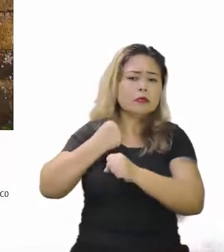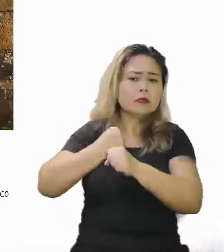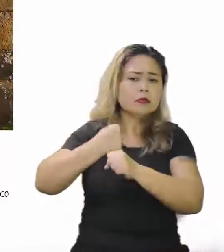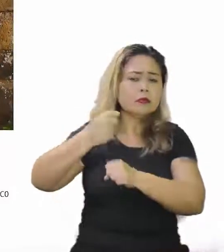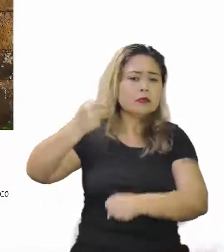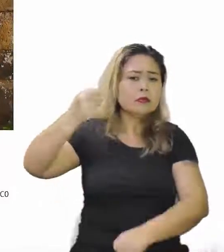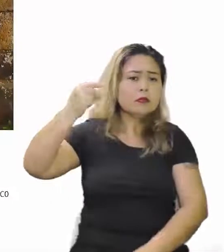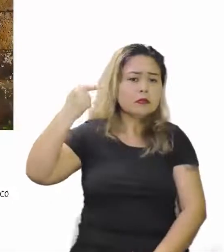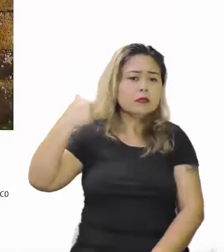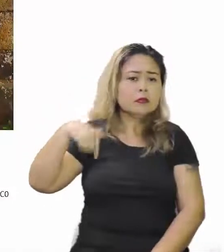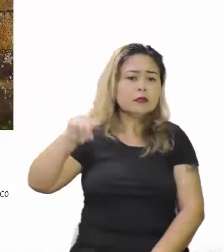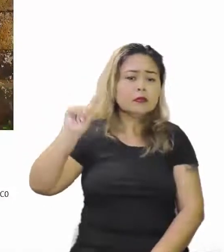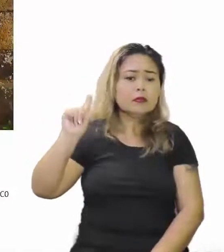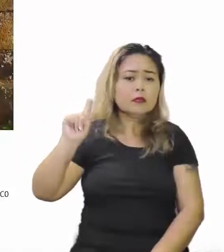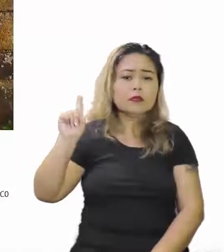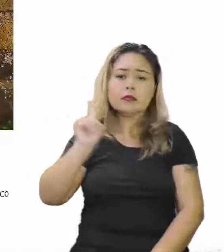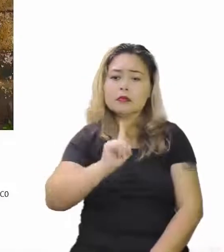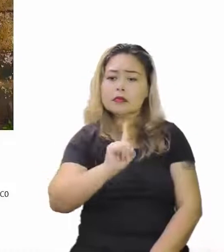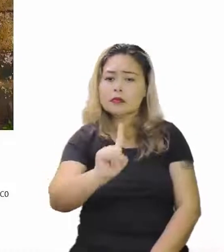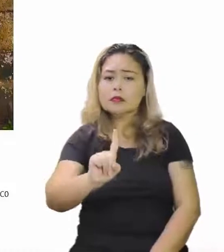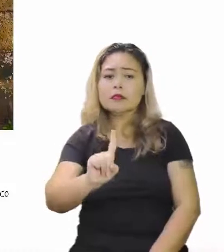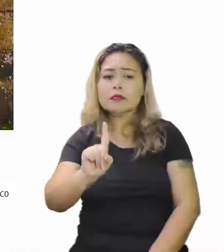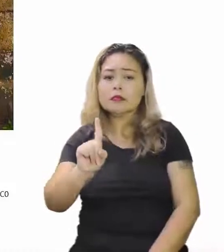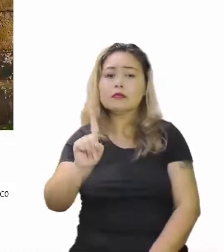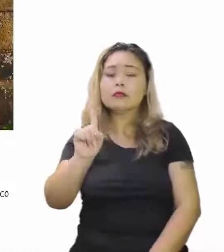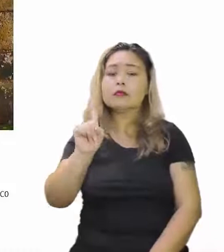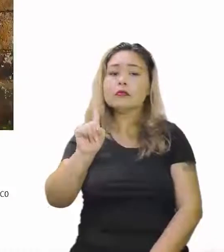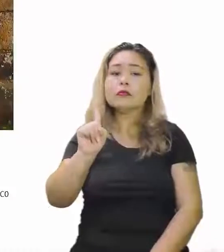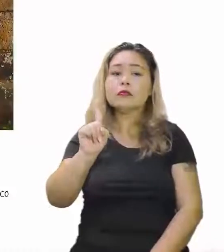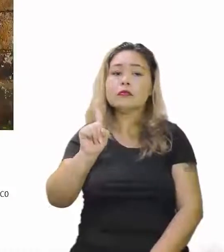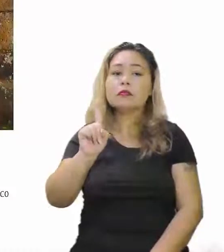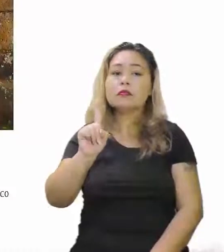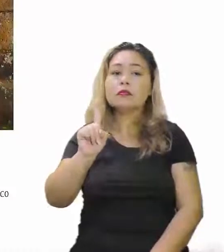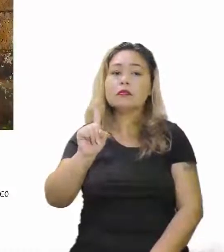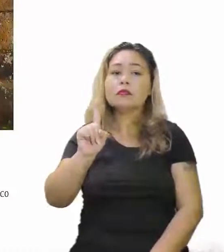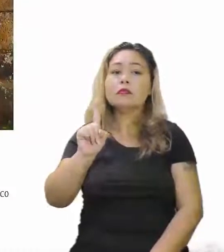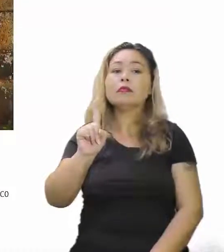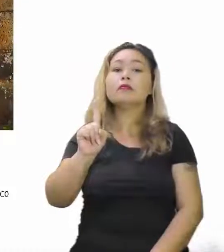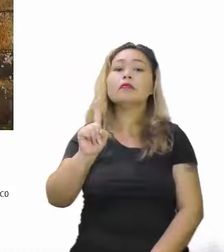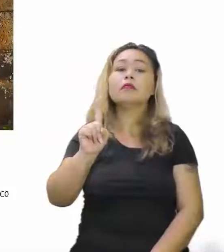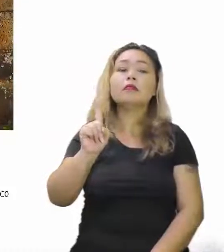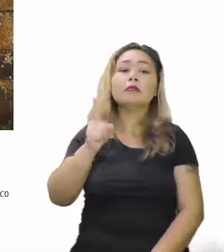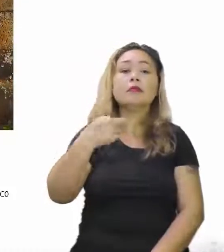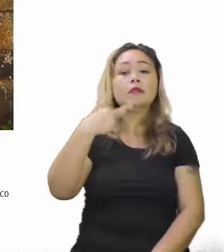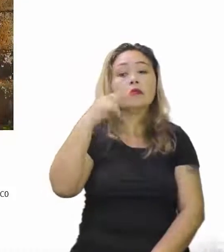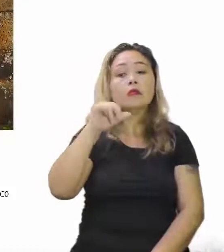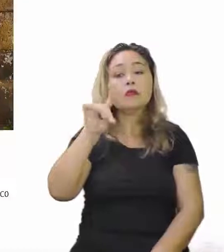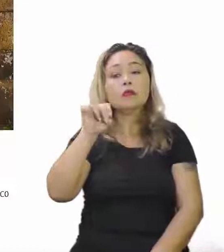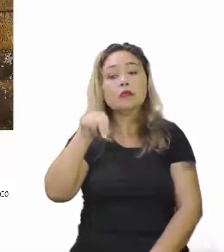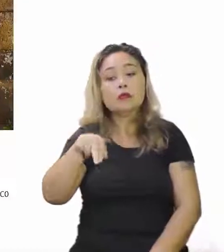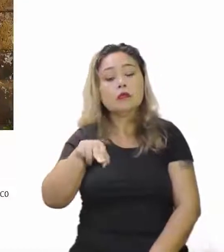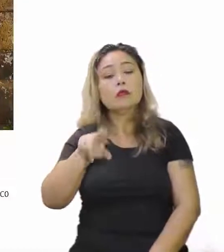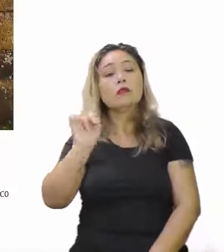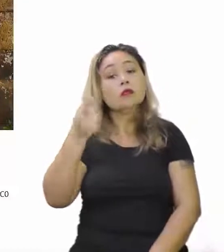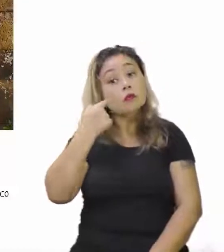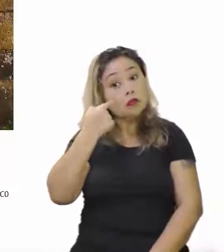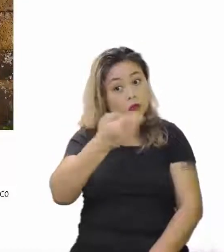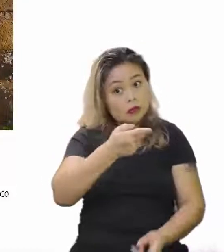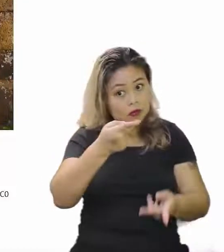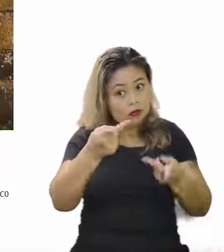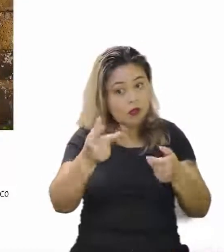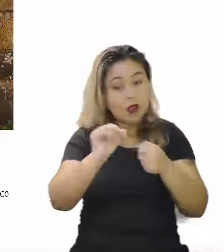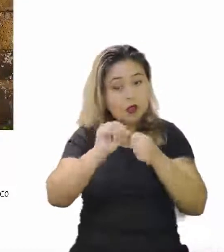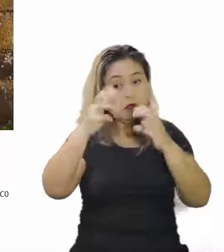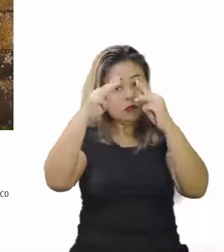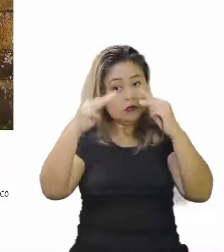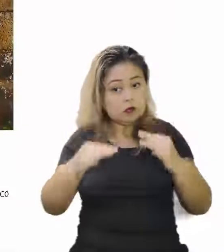antiga, porque nessa época que passou por aí também foi o Mariano, o Cândido Mariano da Silva Rondon. Se você vier a Porto Velho, tem